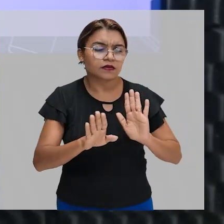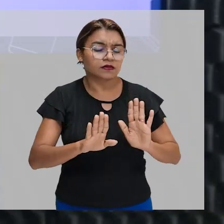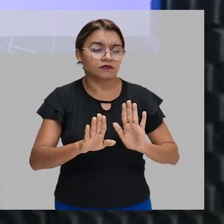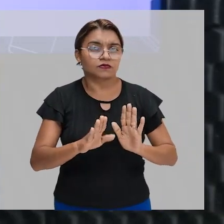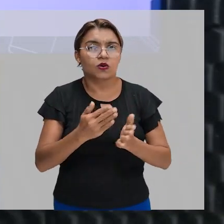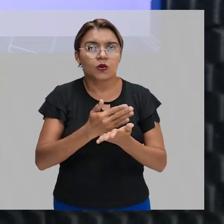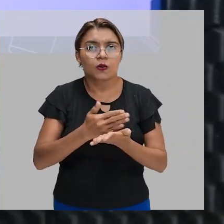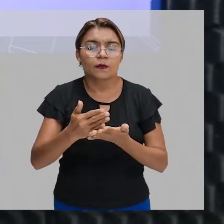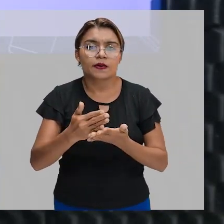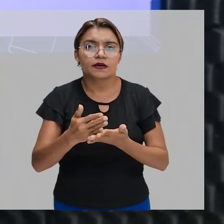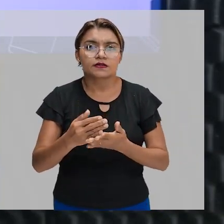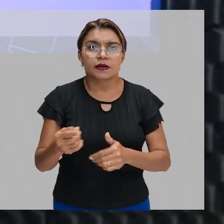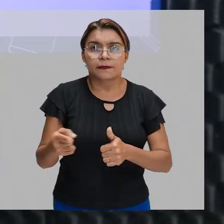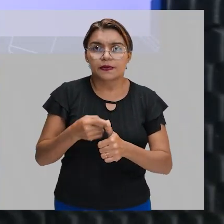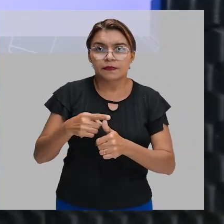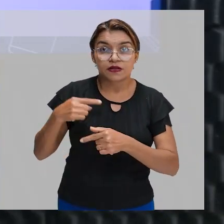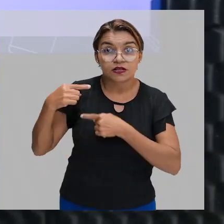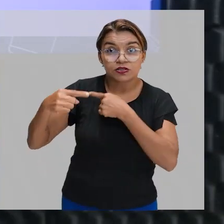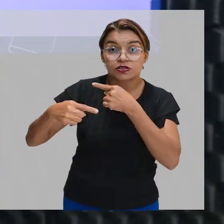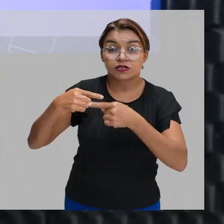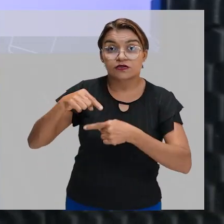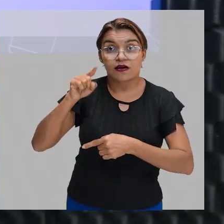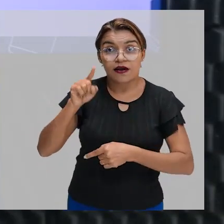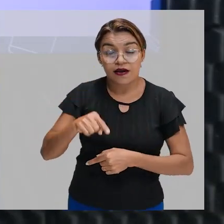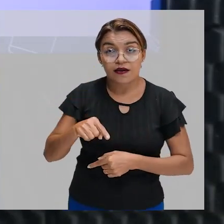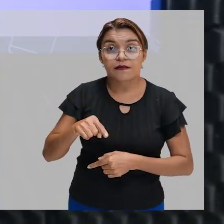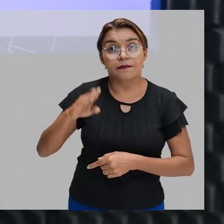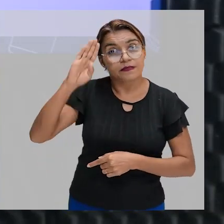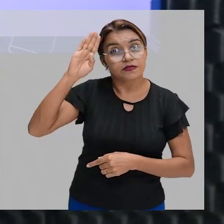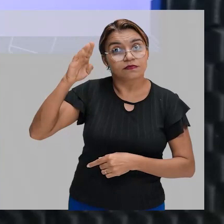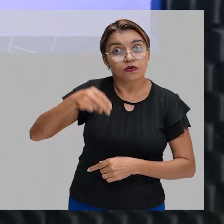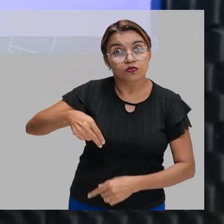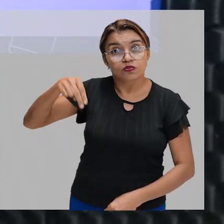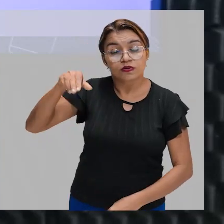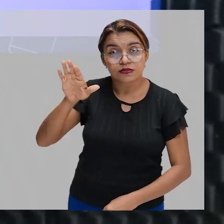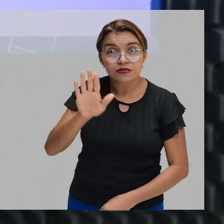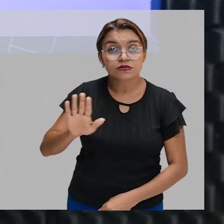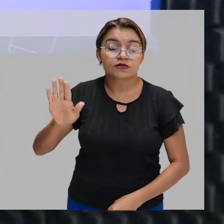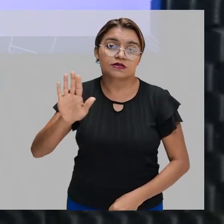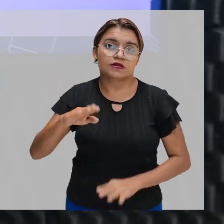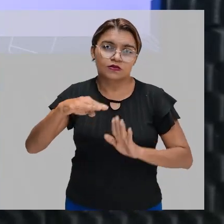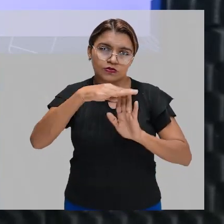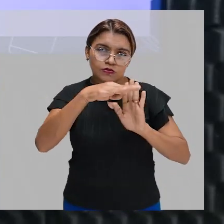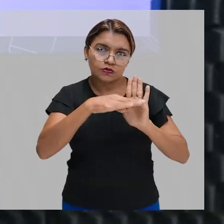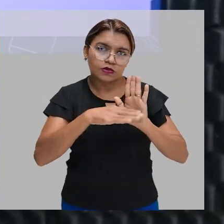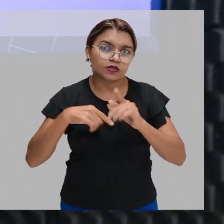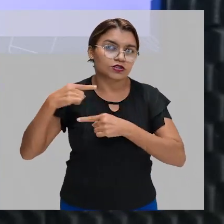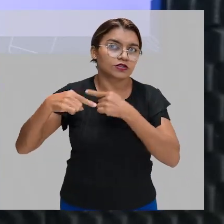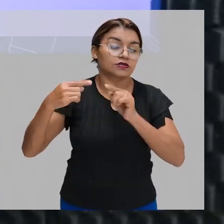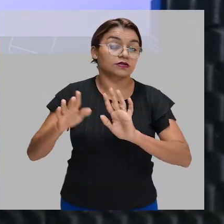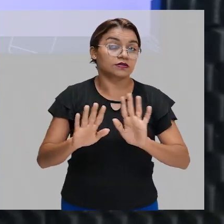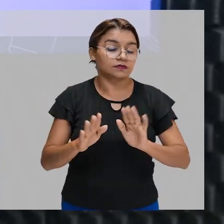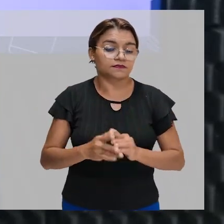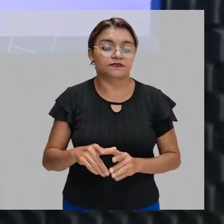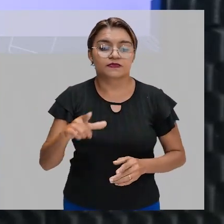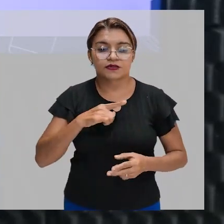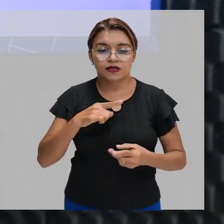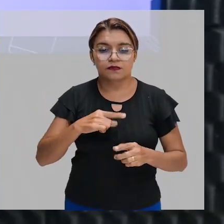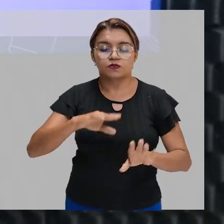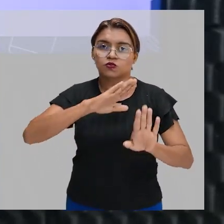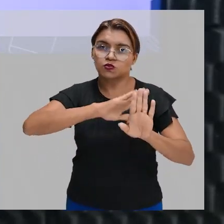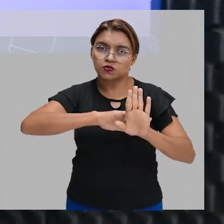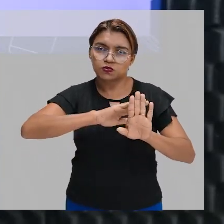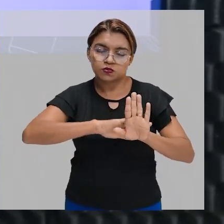primeira a primeira geração é tipicamente nacionalista Tá mas eu não tô colocando na ordem das Gerações mas a gente tem o